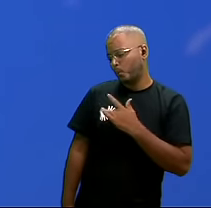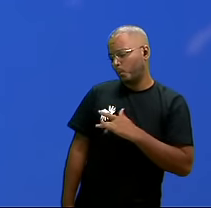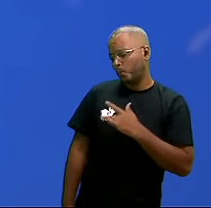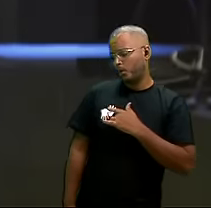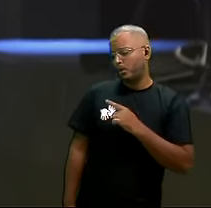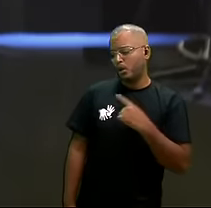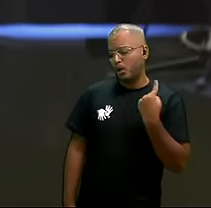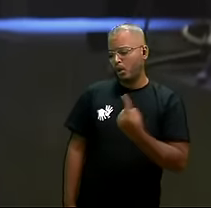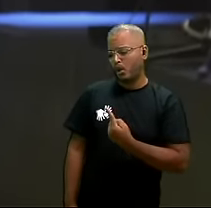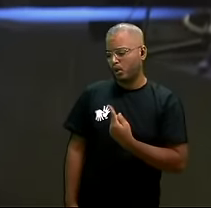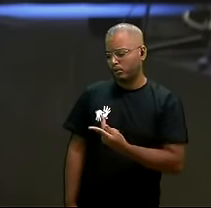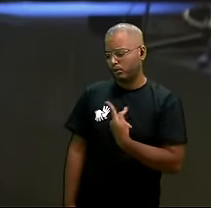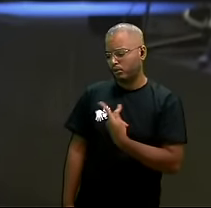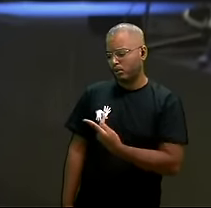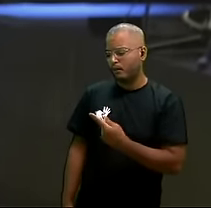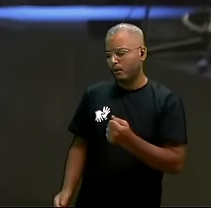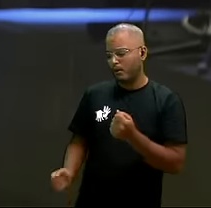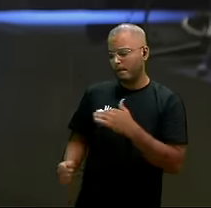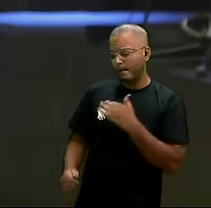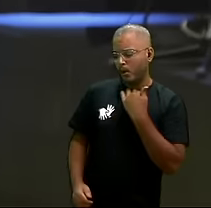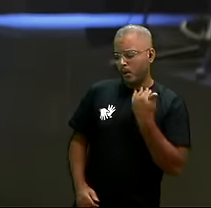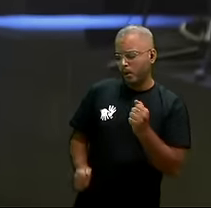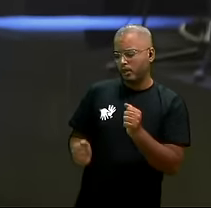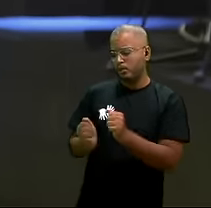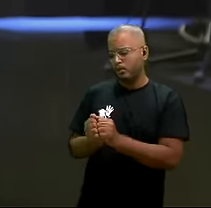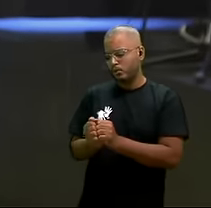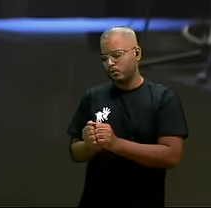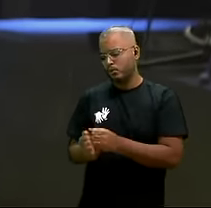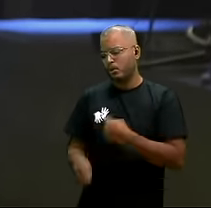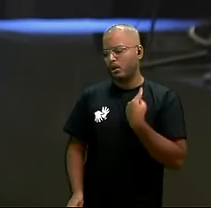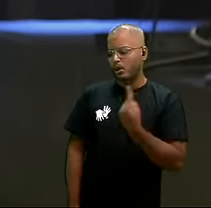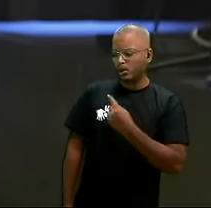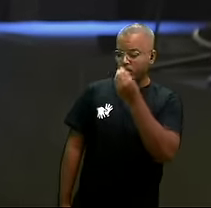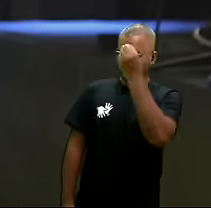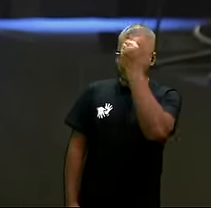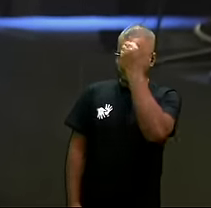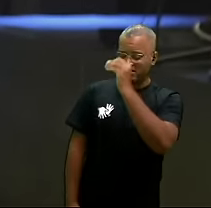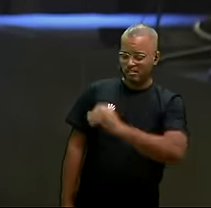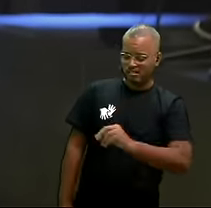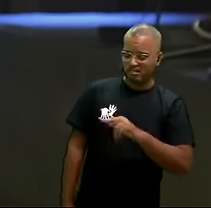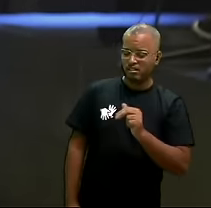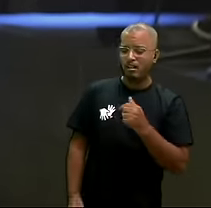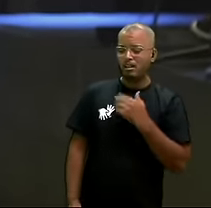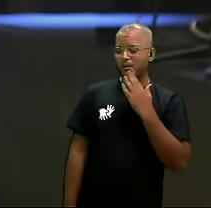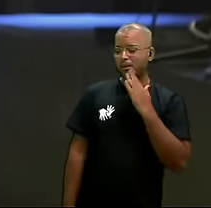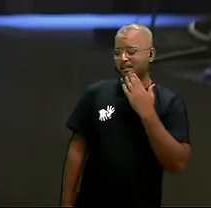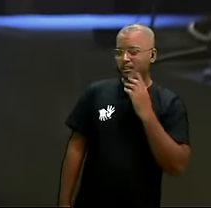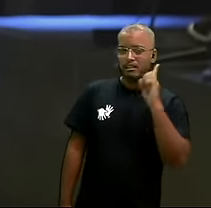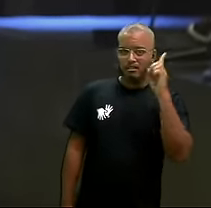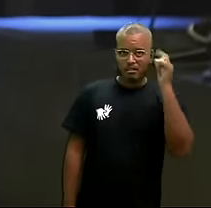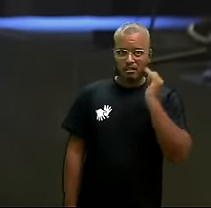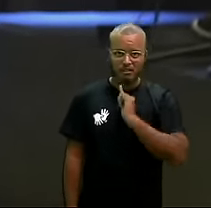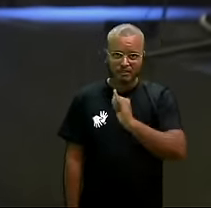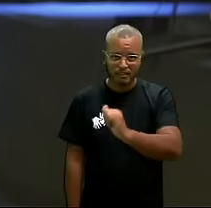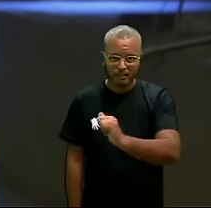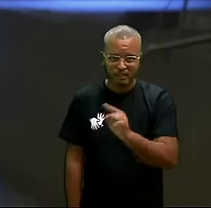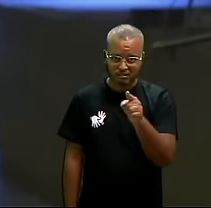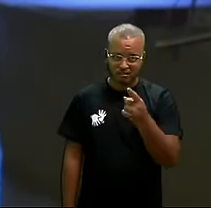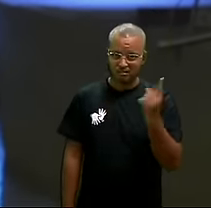A gente vai morrer junto. A gente vai desistir junto. Eu estou com você, desiste, eu te entendo. Eu sou humano como